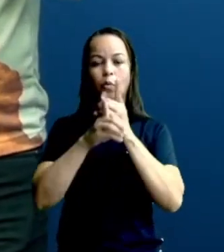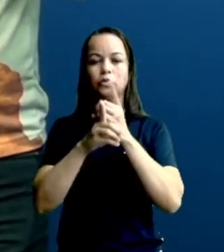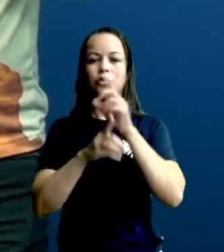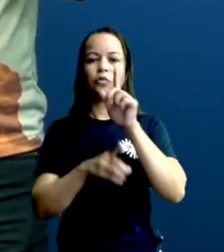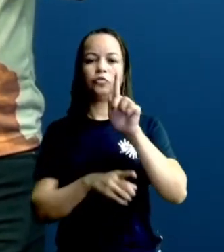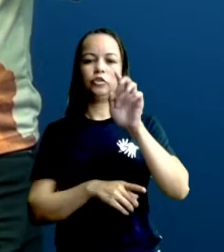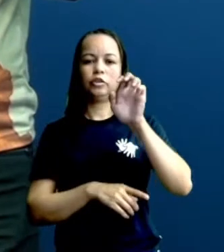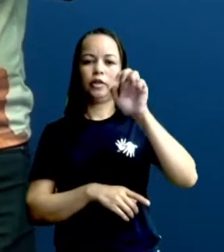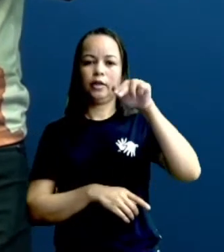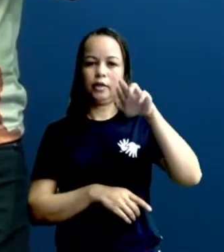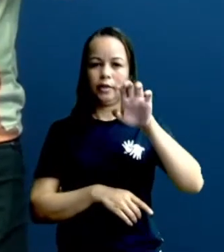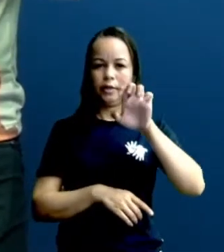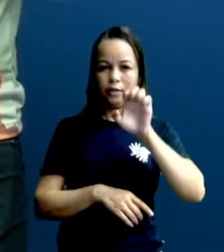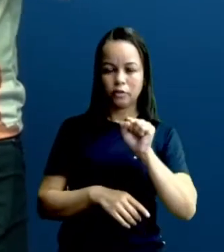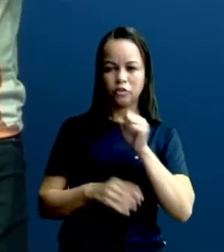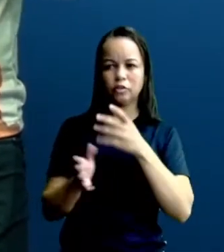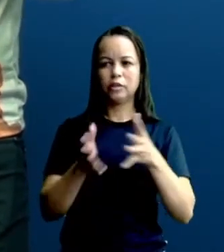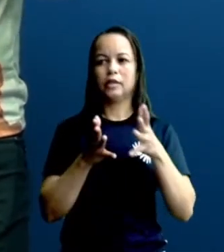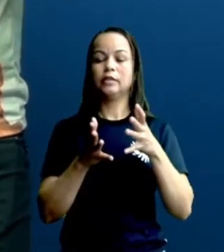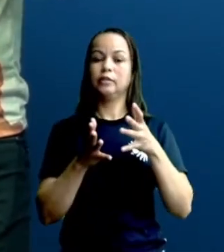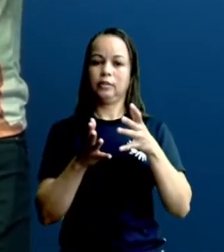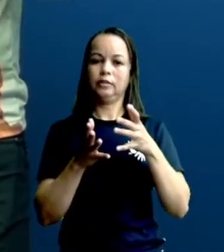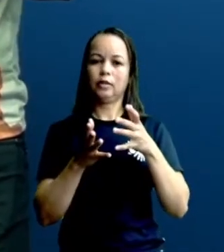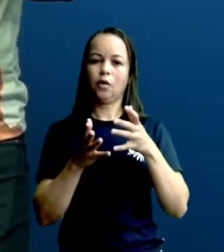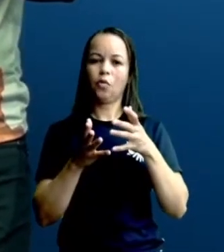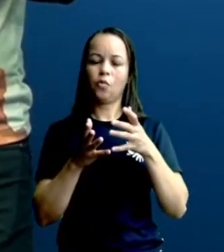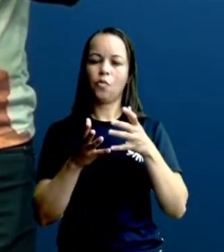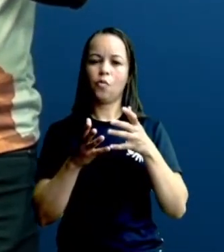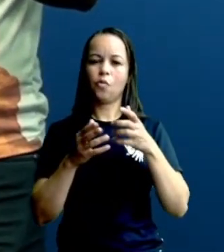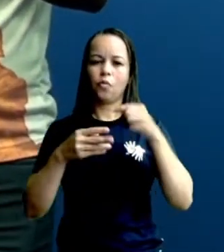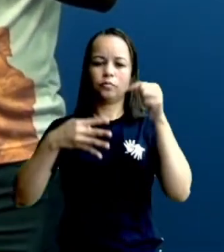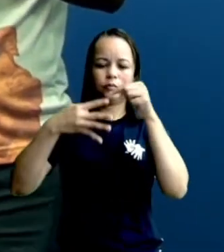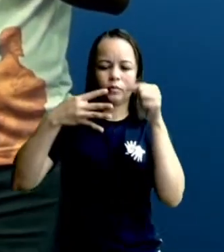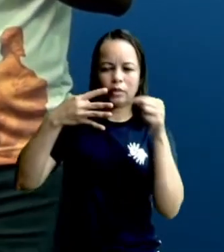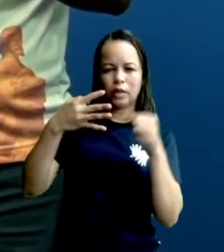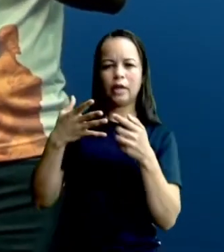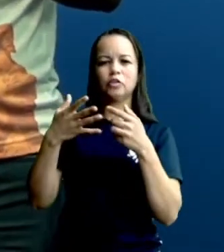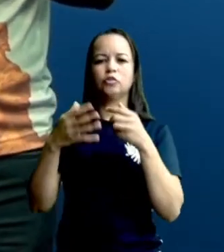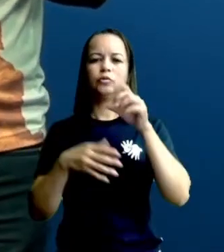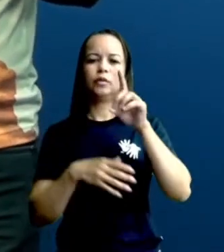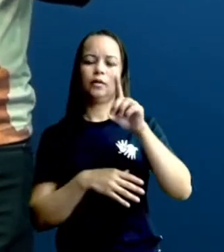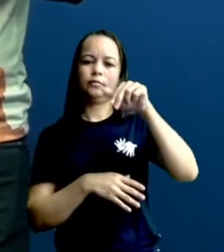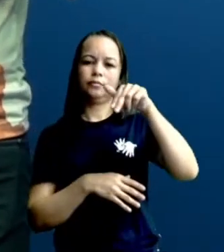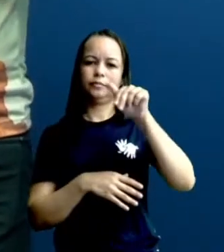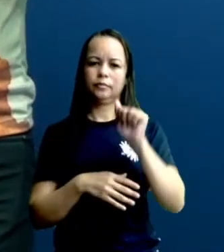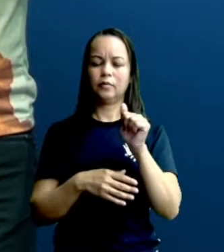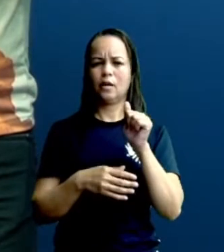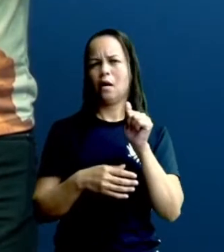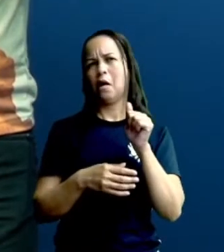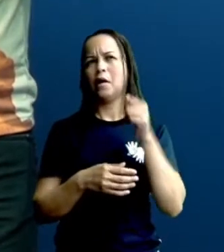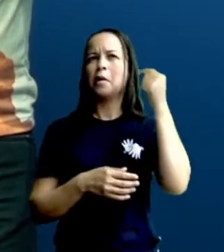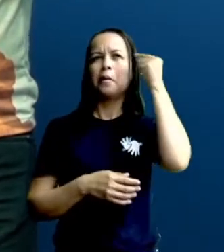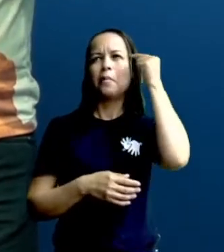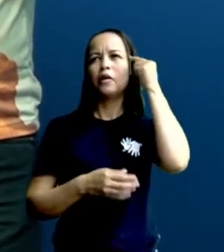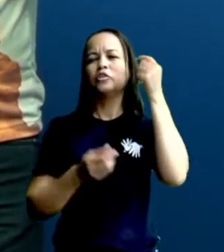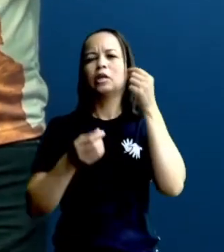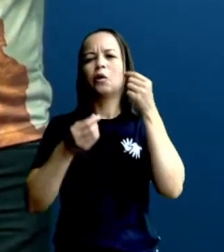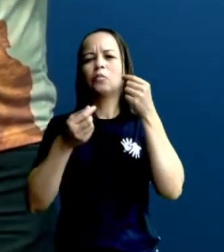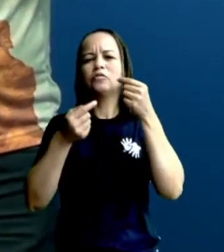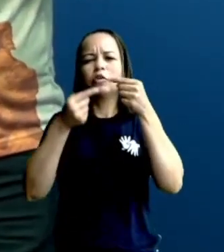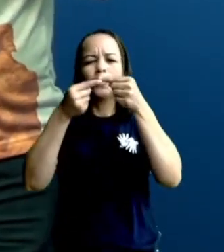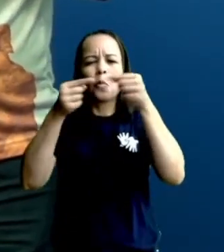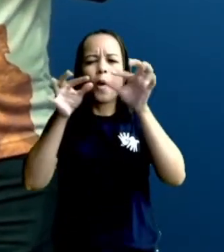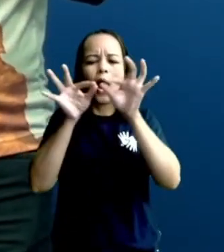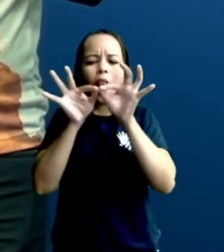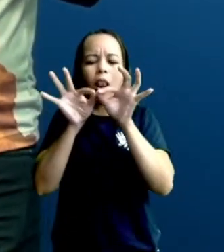Os genes são trechos do DNA. Então imagina que o DNA é como se fosse uma linha